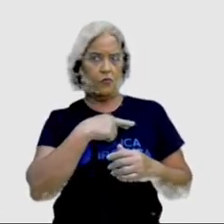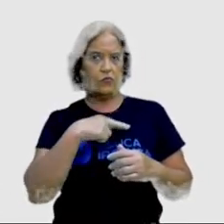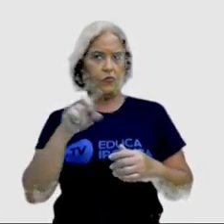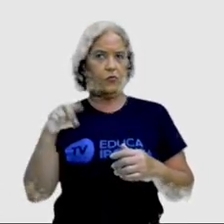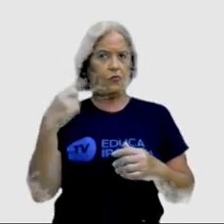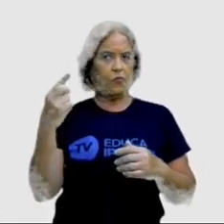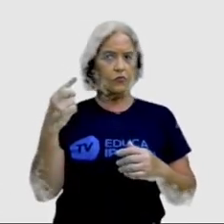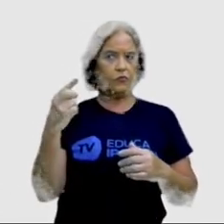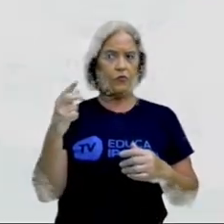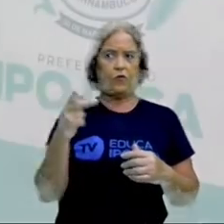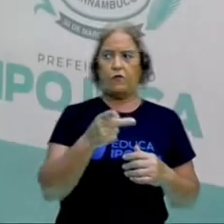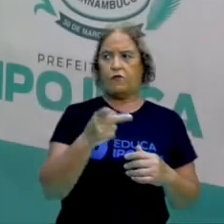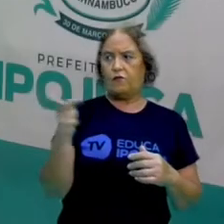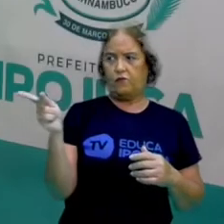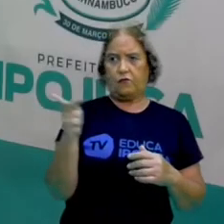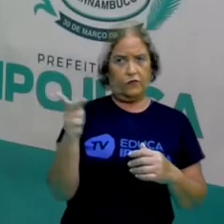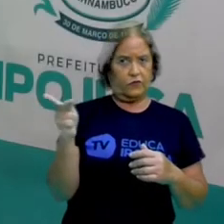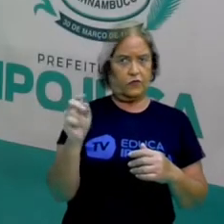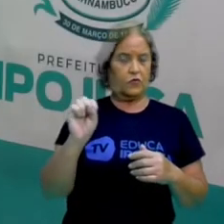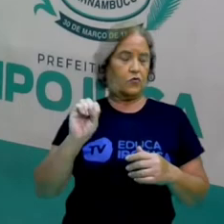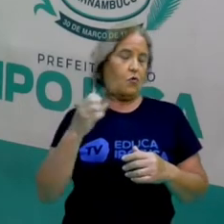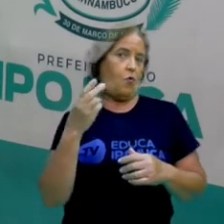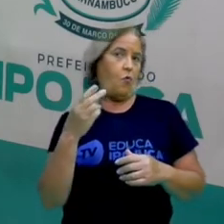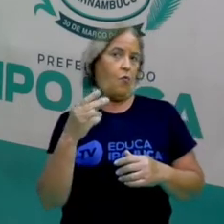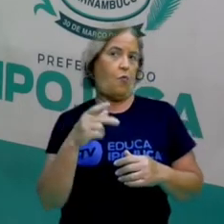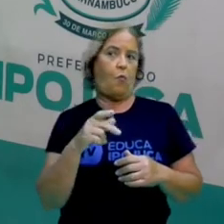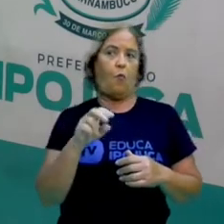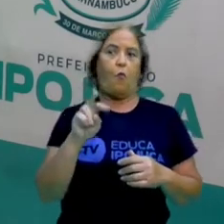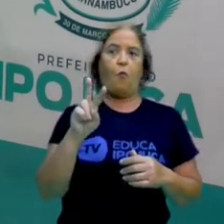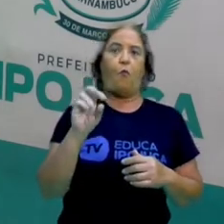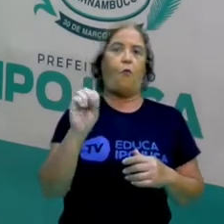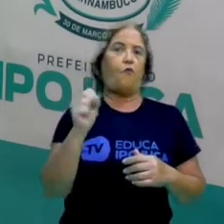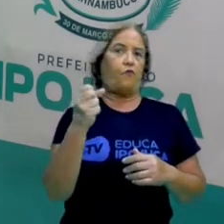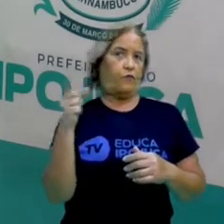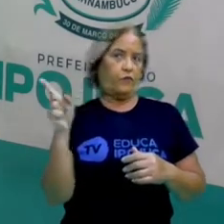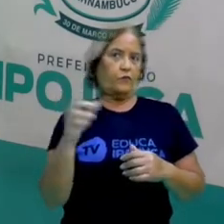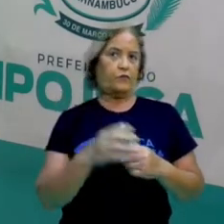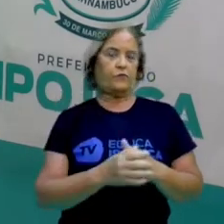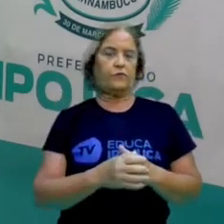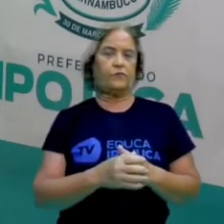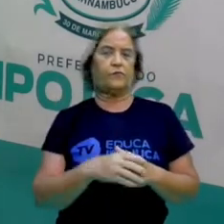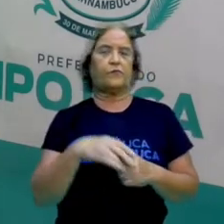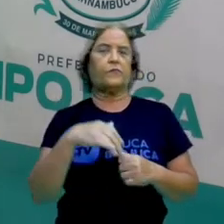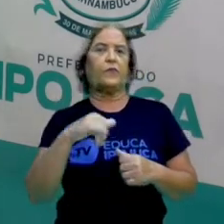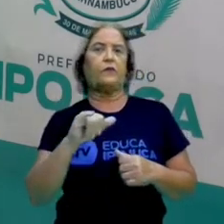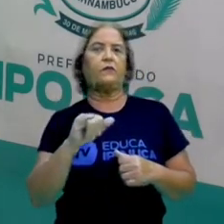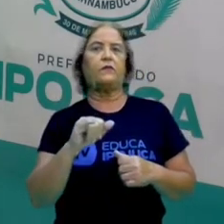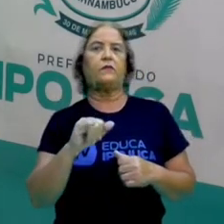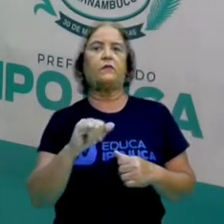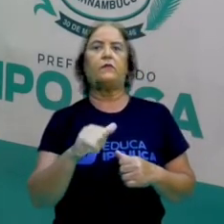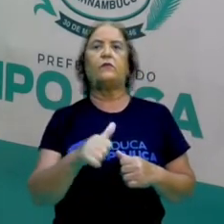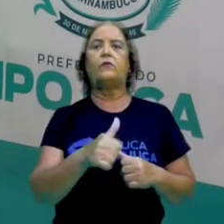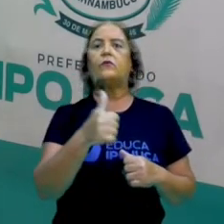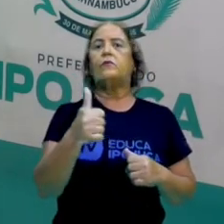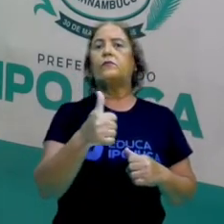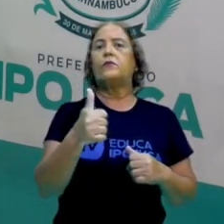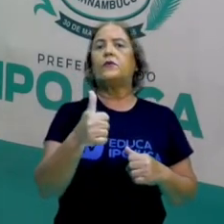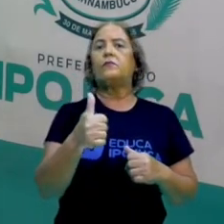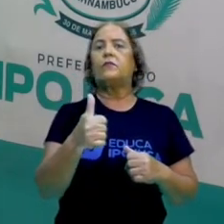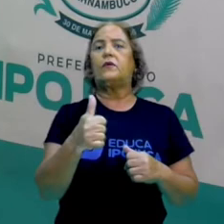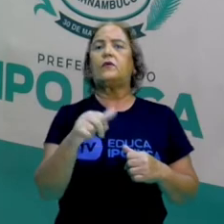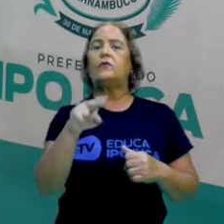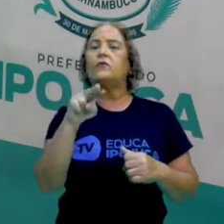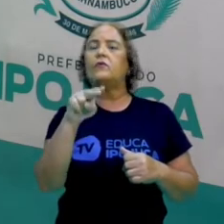vós. Aí você me pergunta, Leandro, se o primeiro you é igual ao segundo e